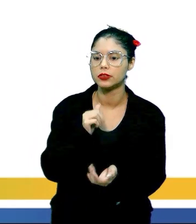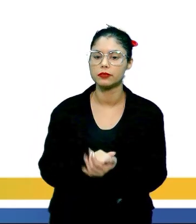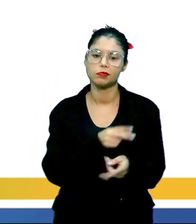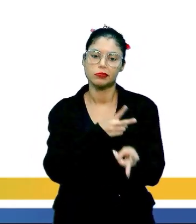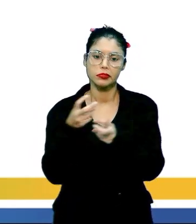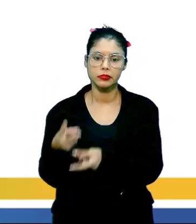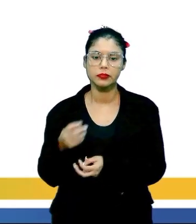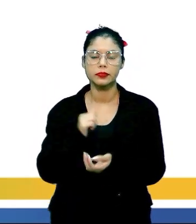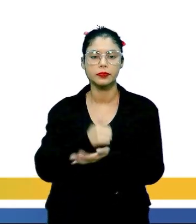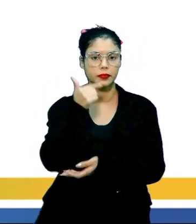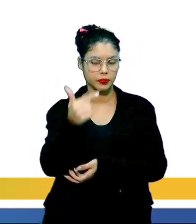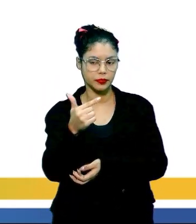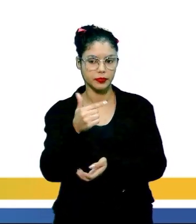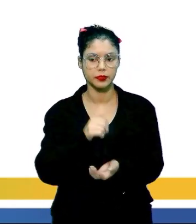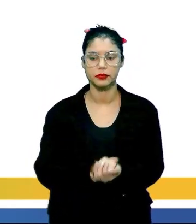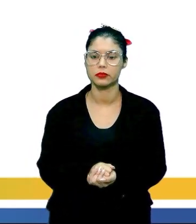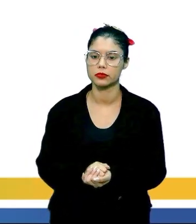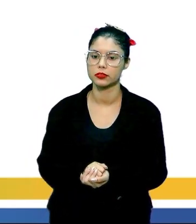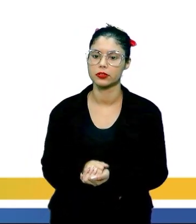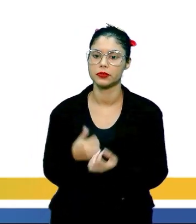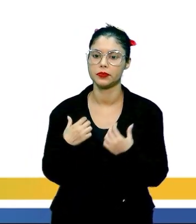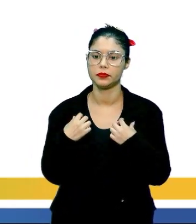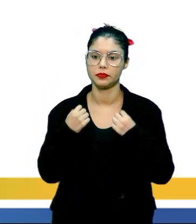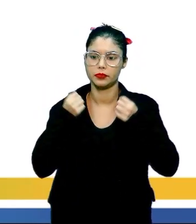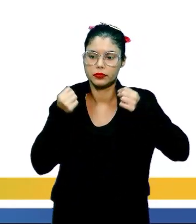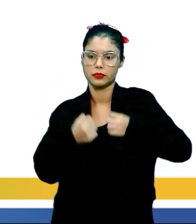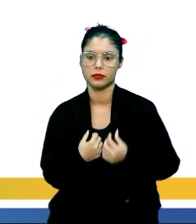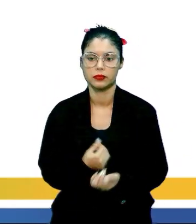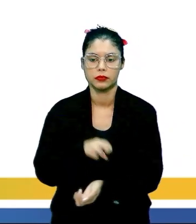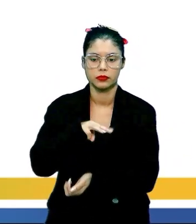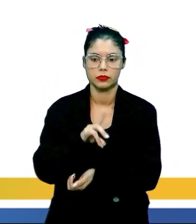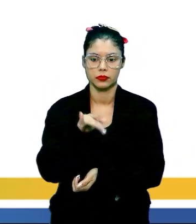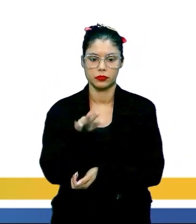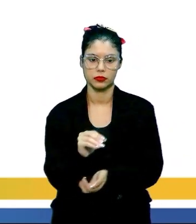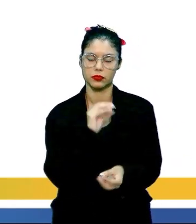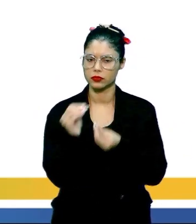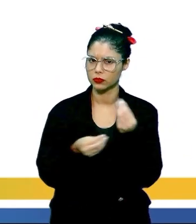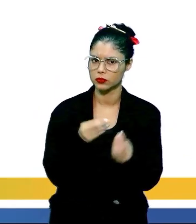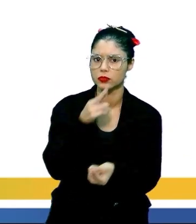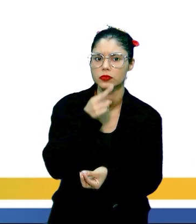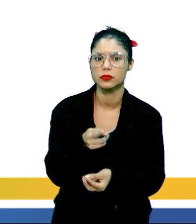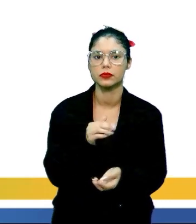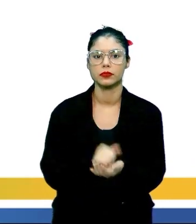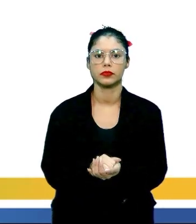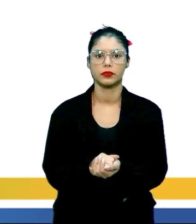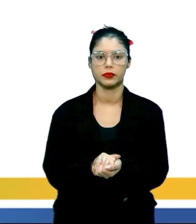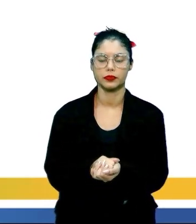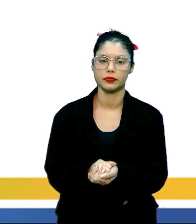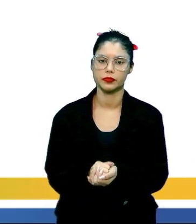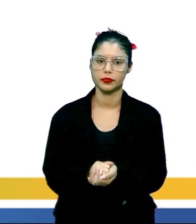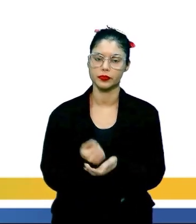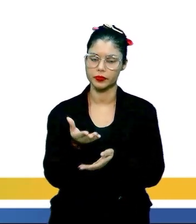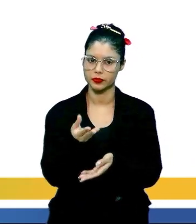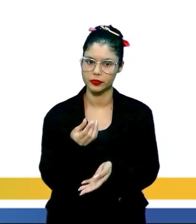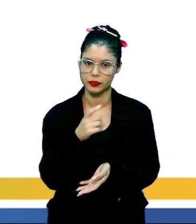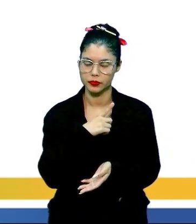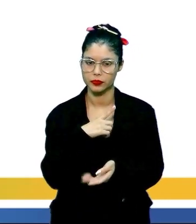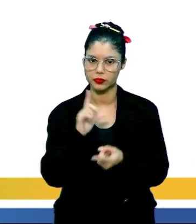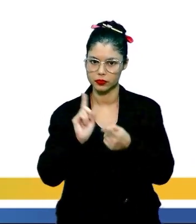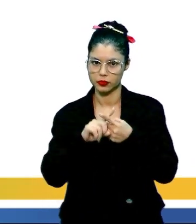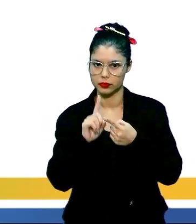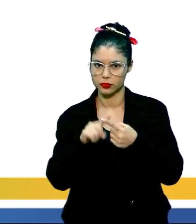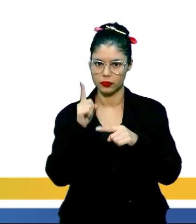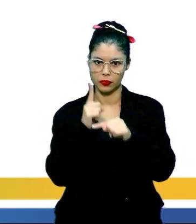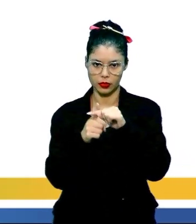você percebe que aqui está dando 2. Aqui também pede o termo médio. E como é que eu calculo o termo médio? Eu vou pegar o